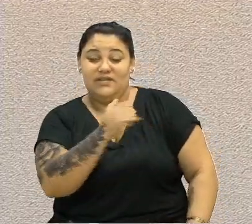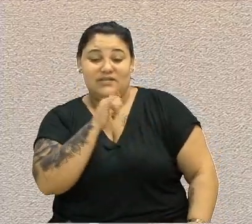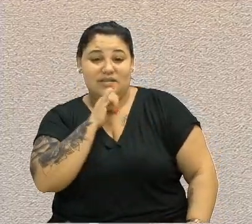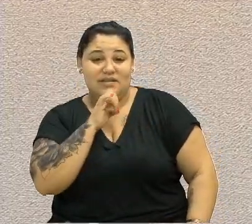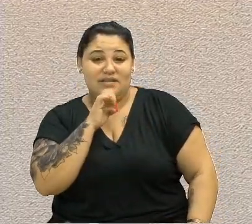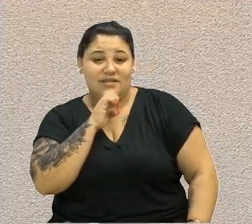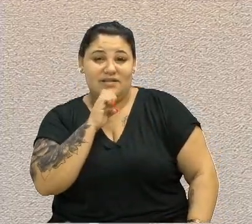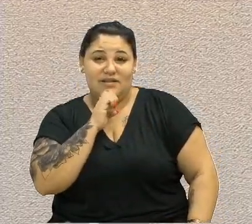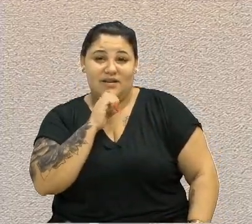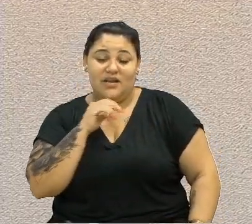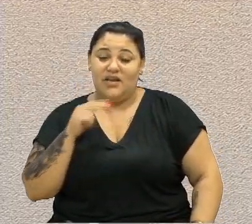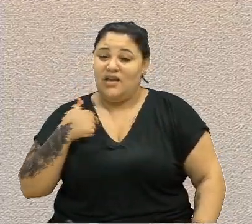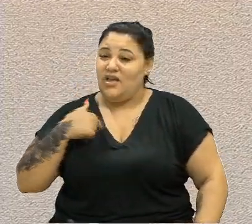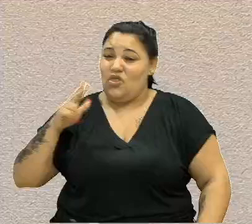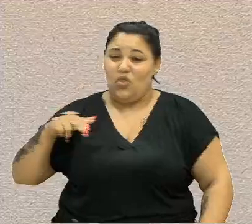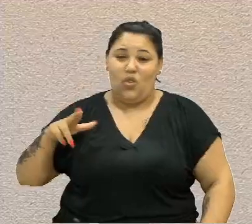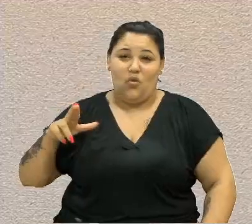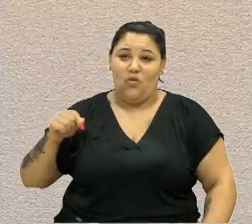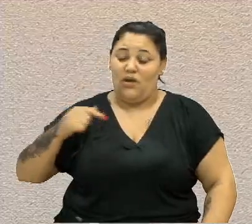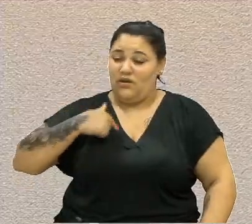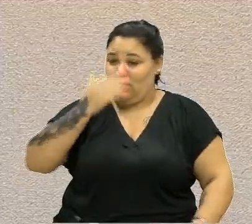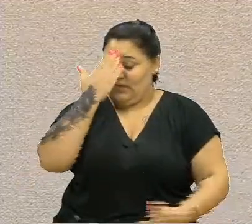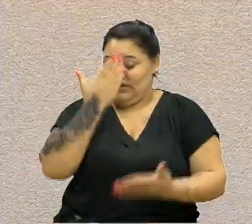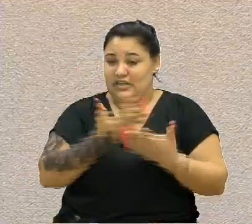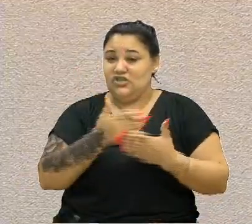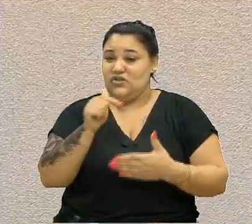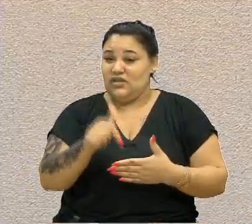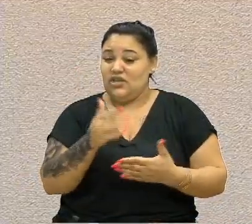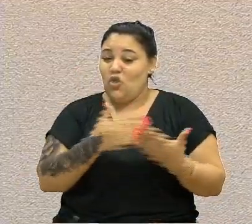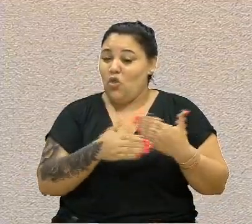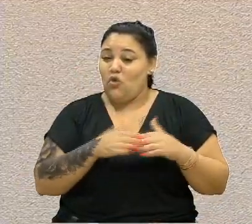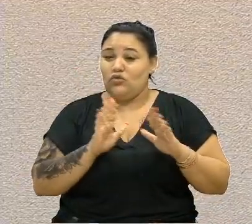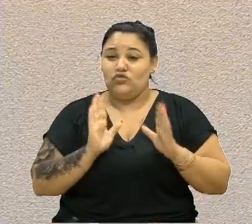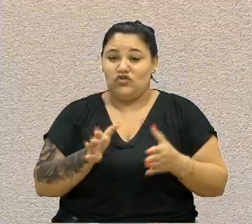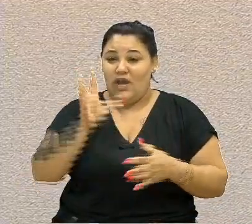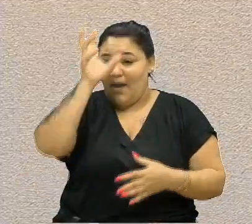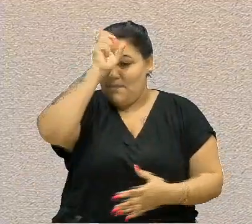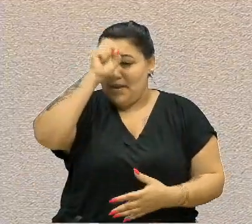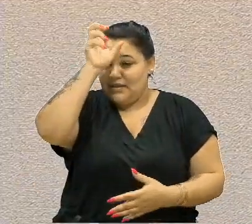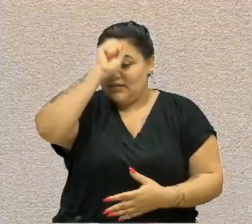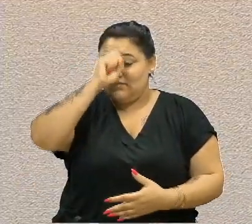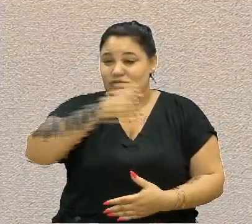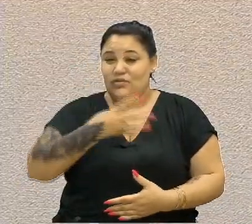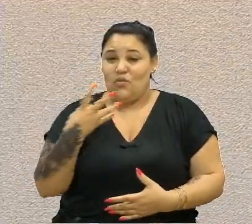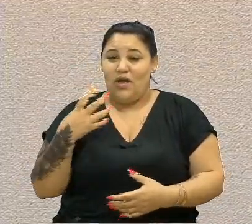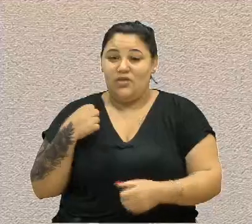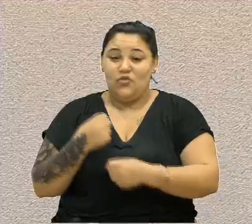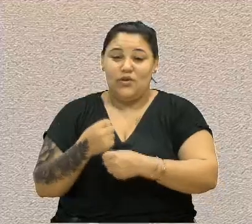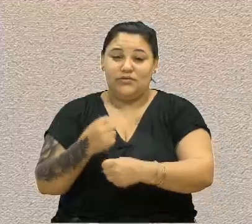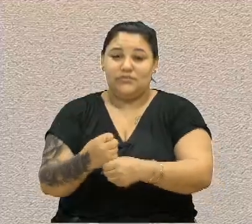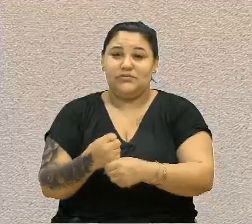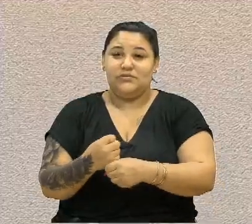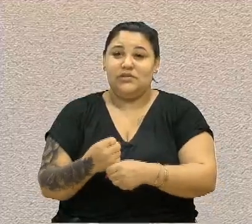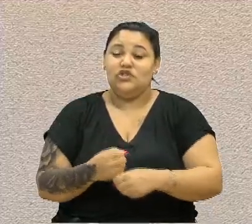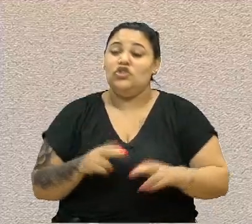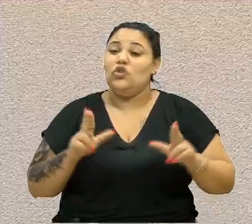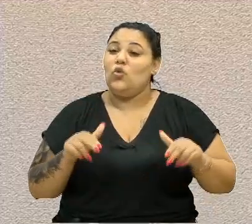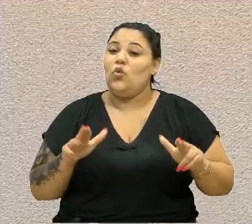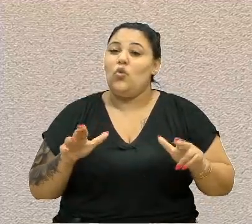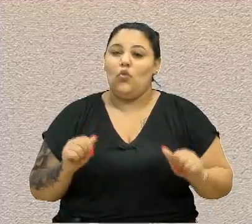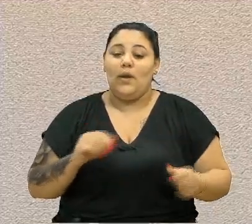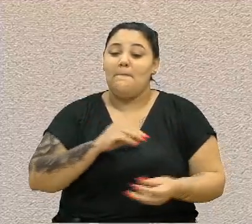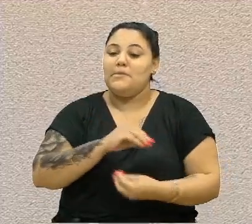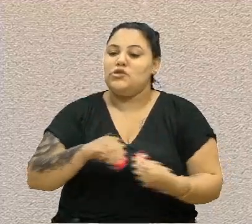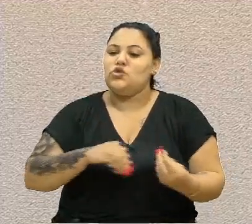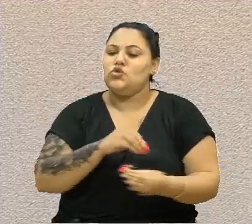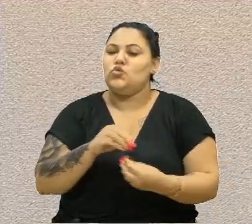em hipótese nenhuma, eu acredito que aqui nessa casa todos já aprenderam nesses 4 anos, né, que não se deve jamais generalizar as